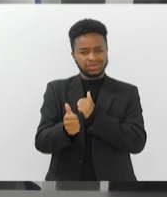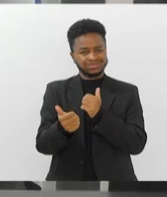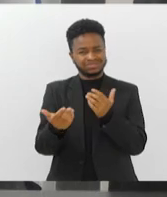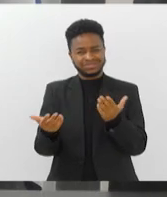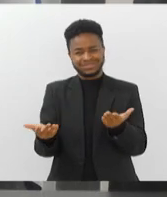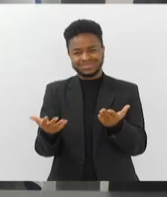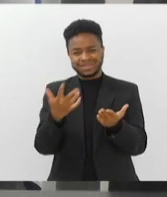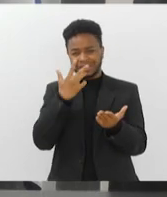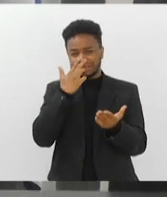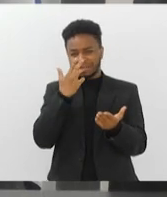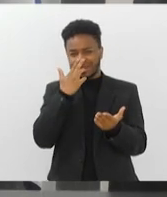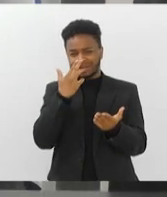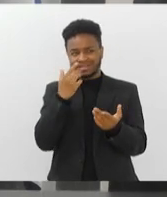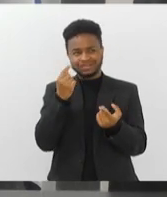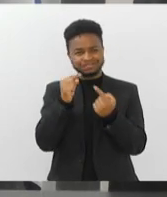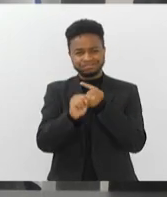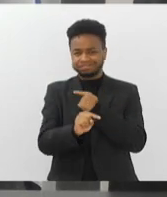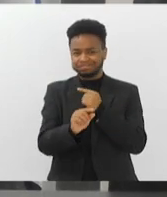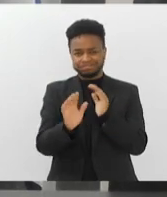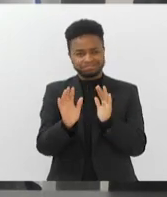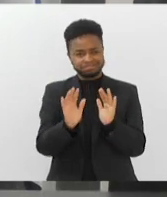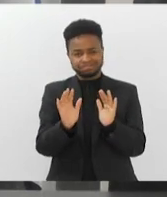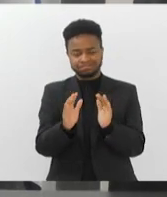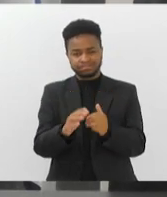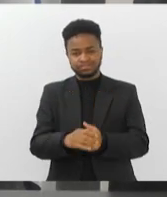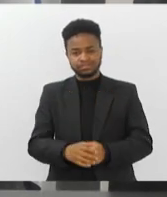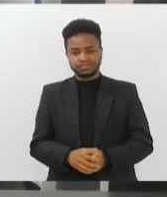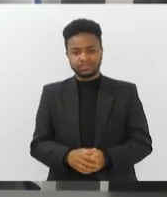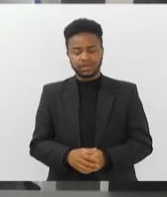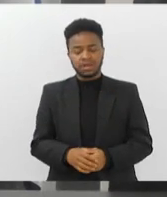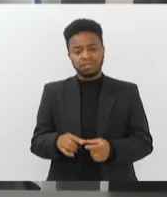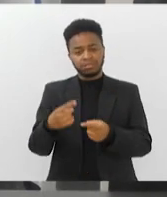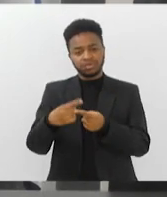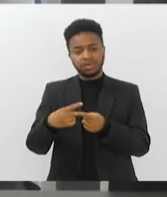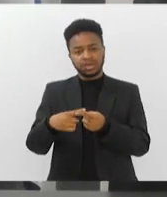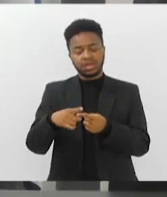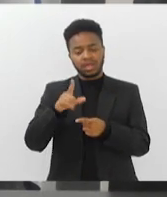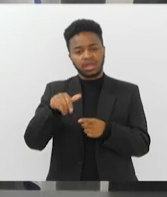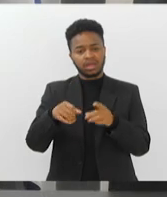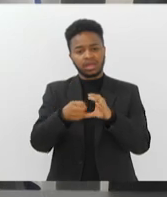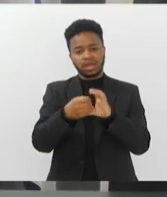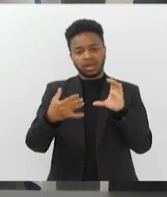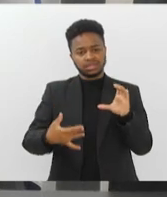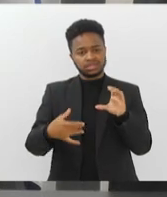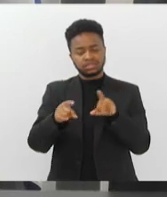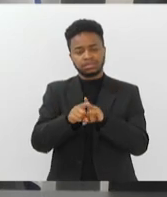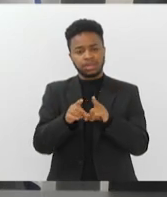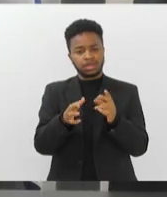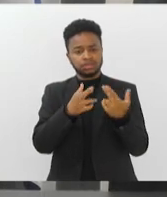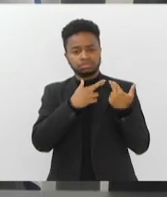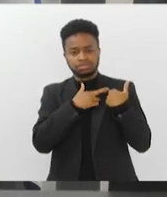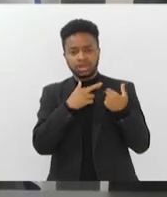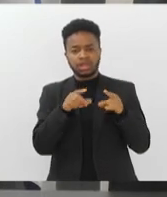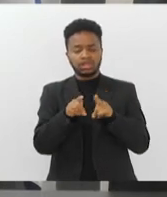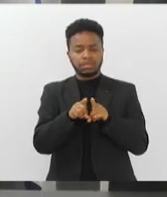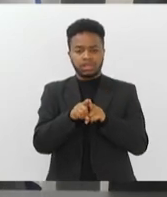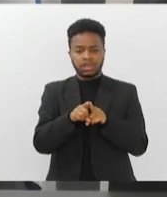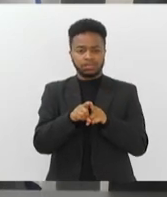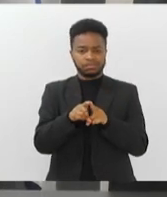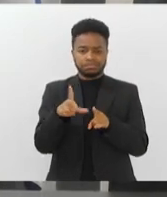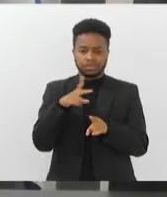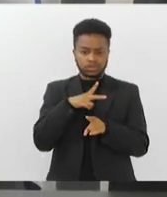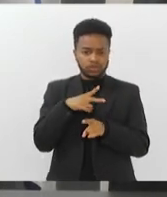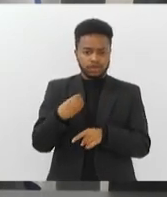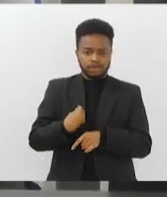me parece, primeiro, presidente, adentrar a individualidade, a iniciativa pessoal